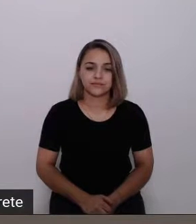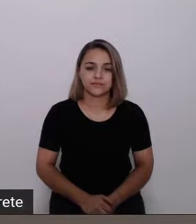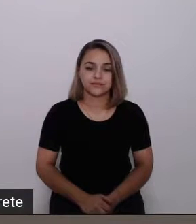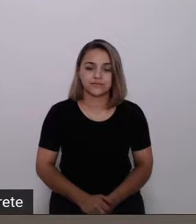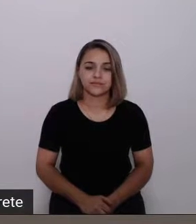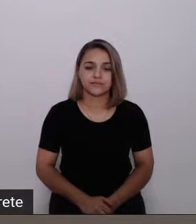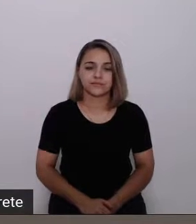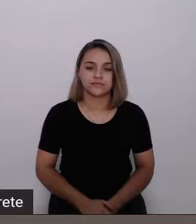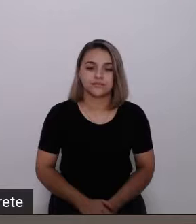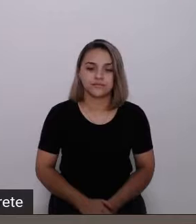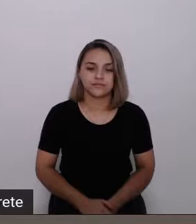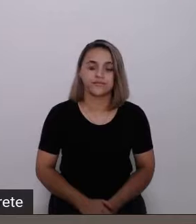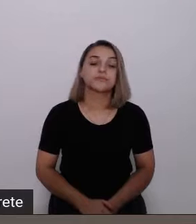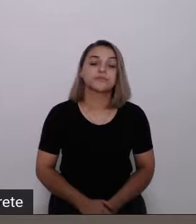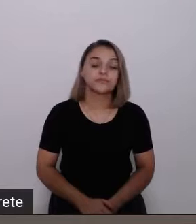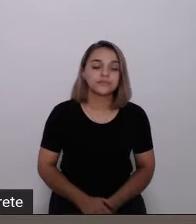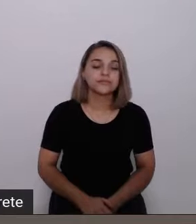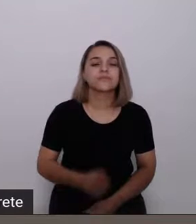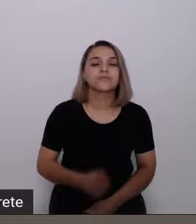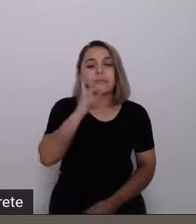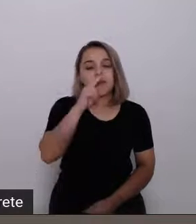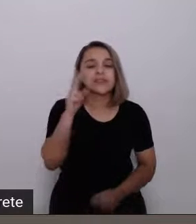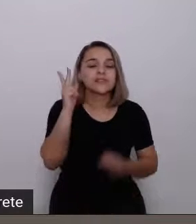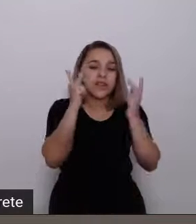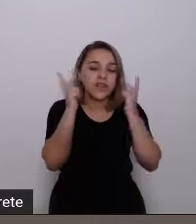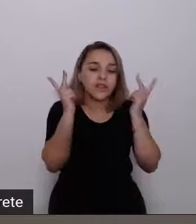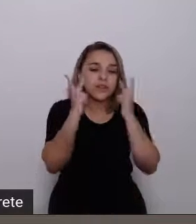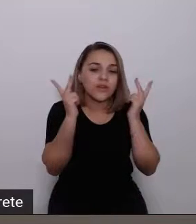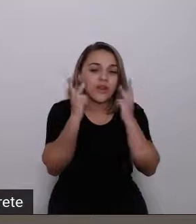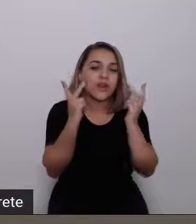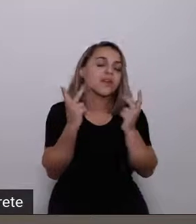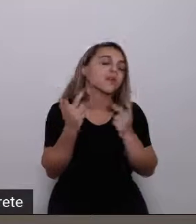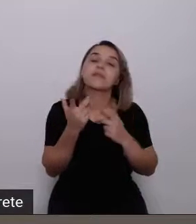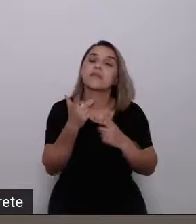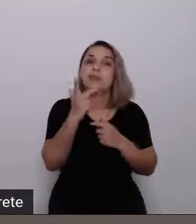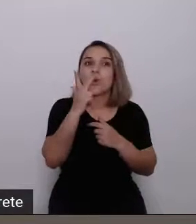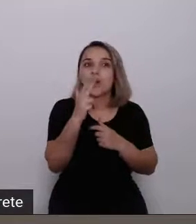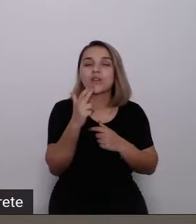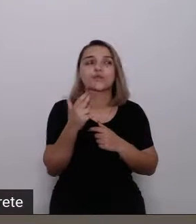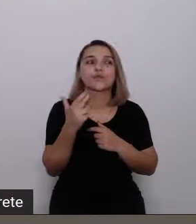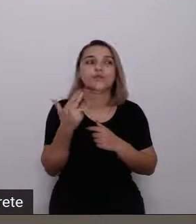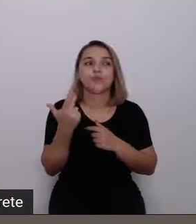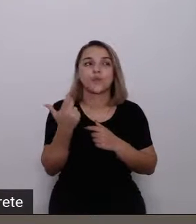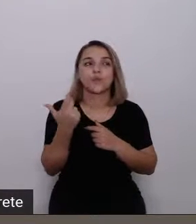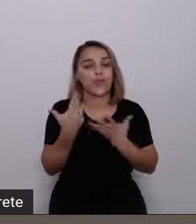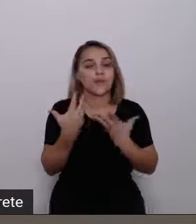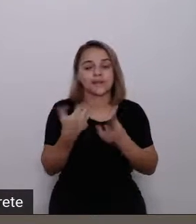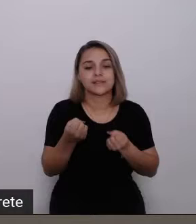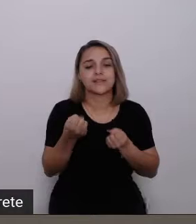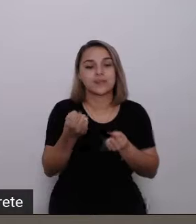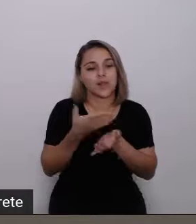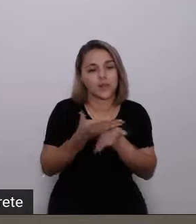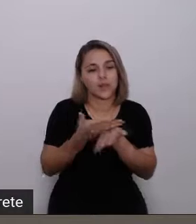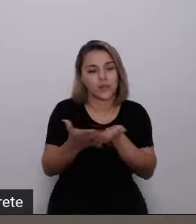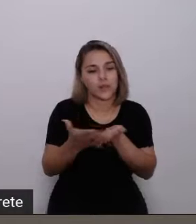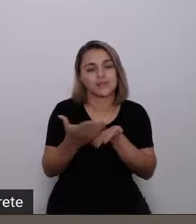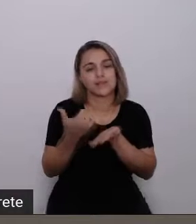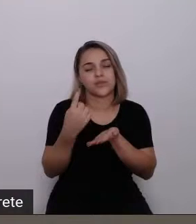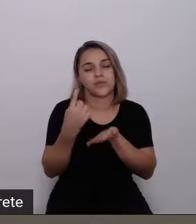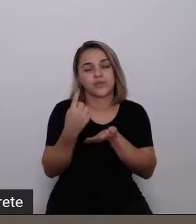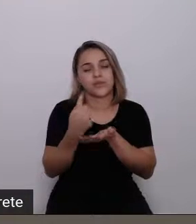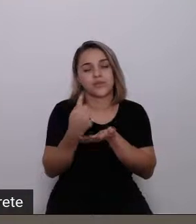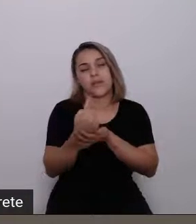Ele, inclusive, acho que boa parte dessa rejeição que ele faz ali no começo da década de 20 da fotografia tem a